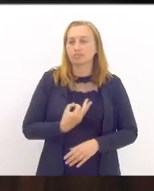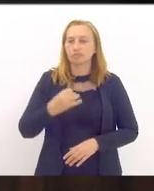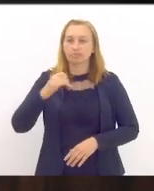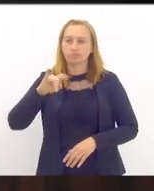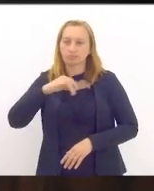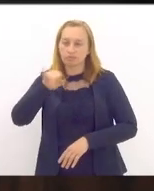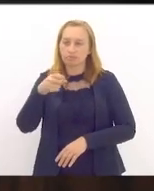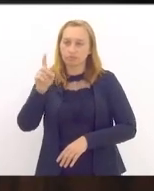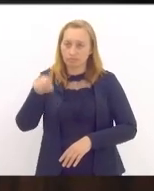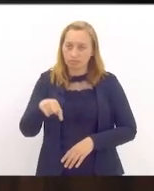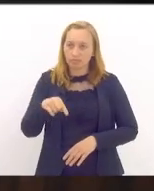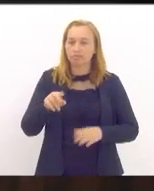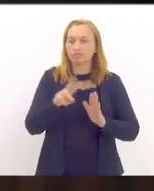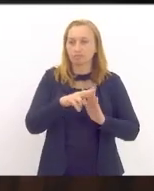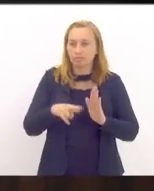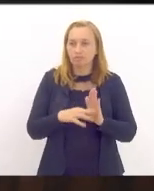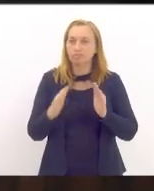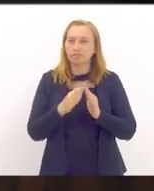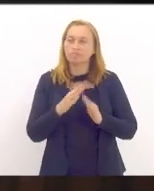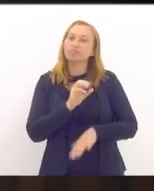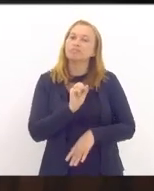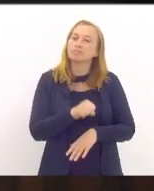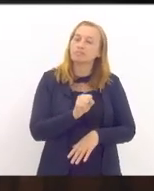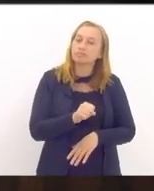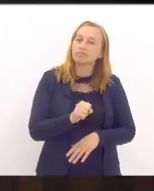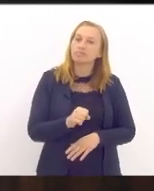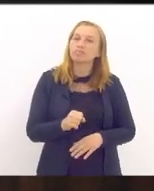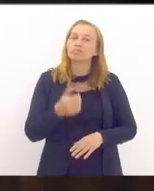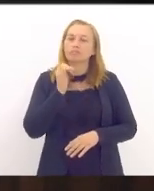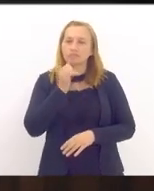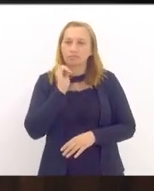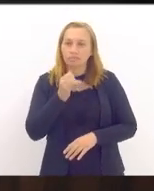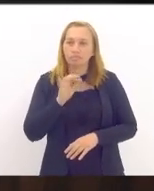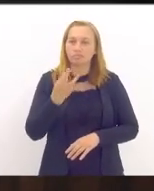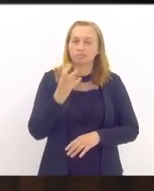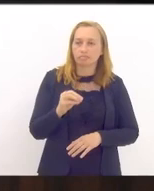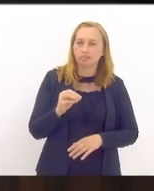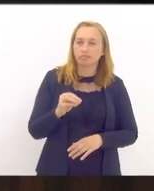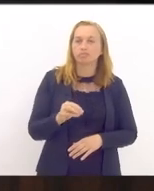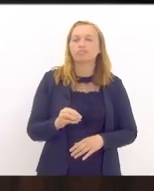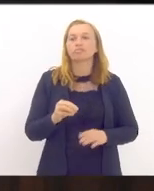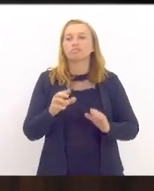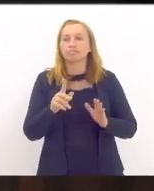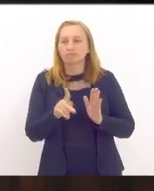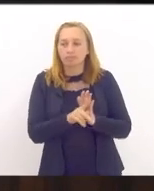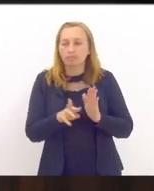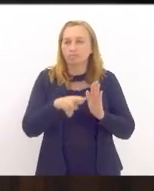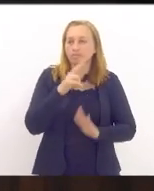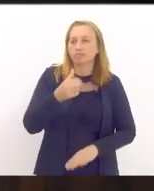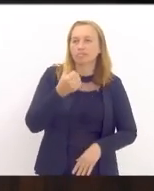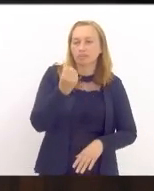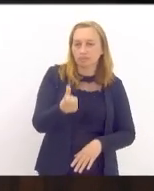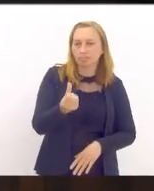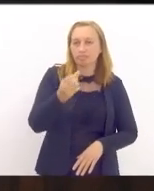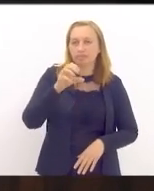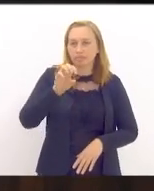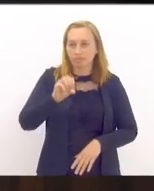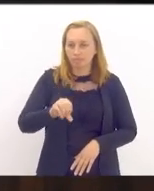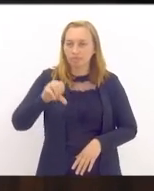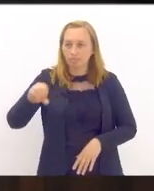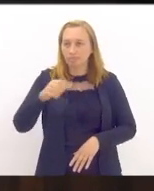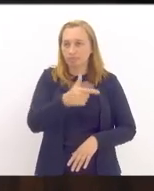dos Santos parecida comissão de normas internas de proposições interna favorável relatou Thiago Pampulha projeto de resolução 699 de 22